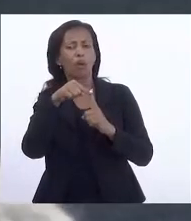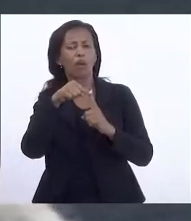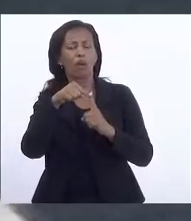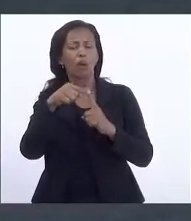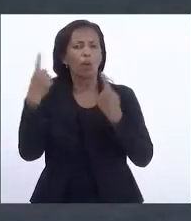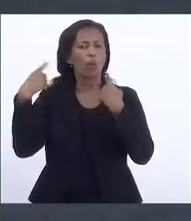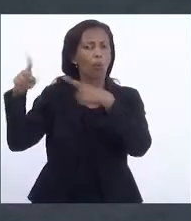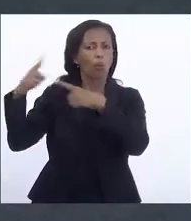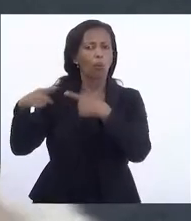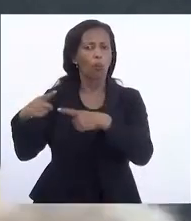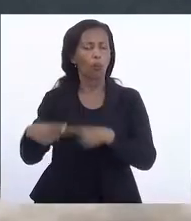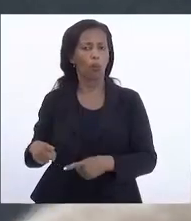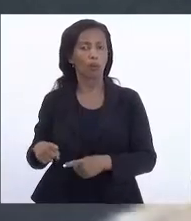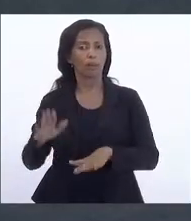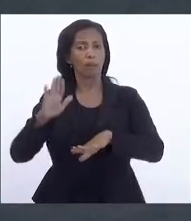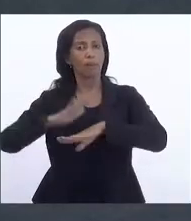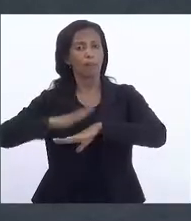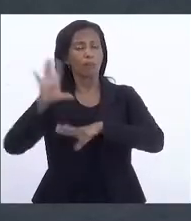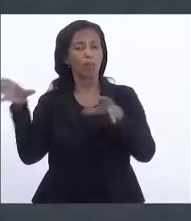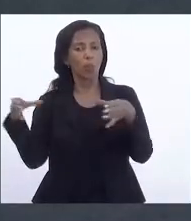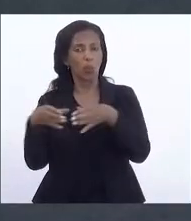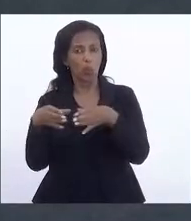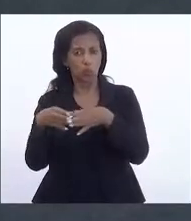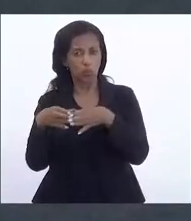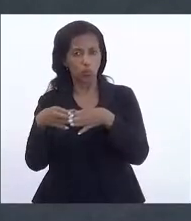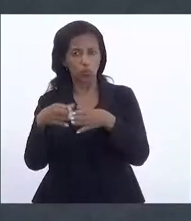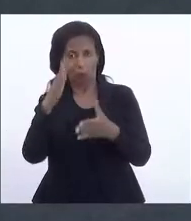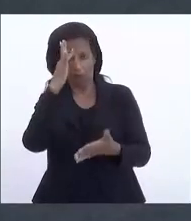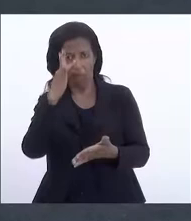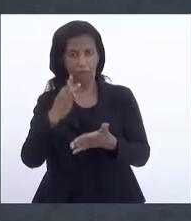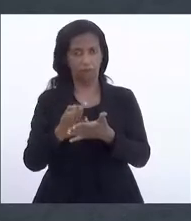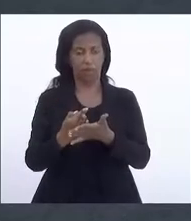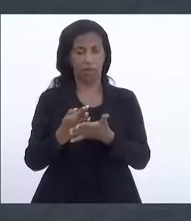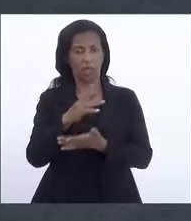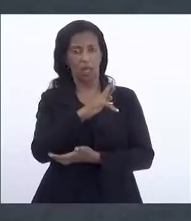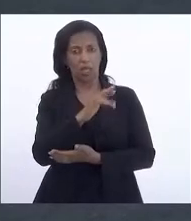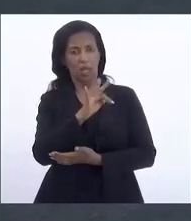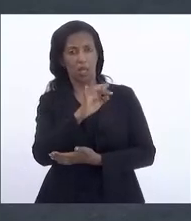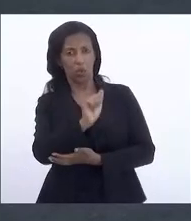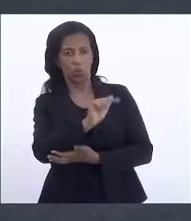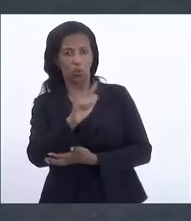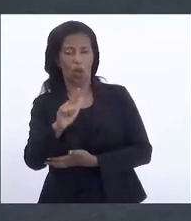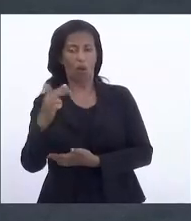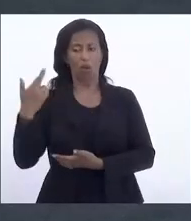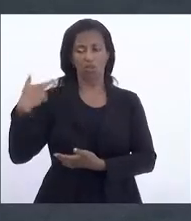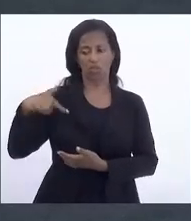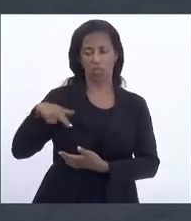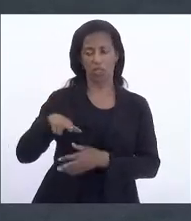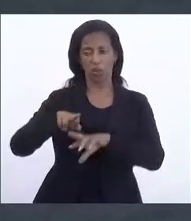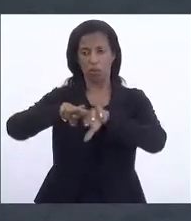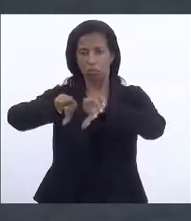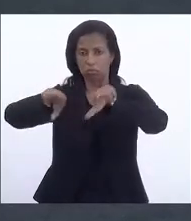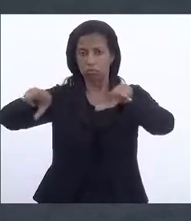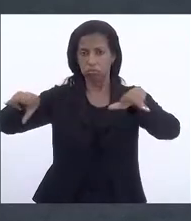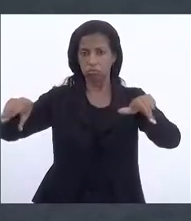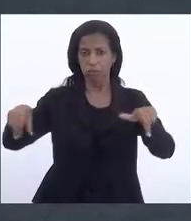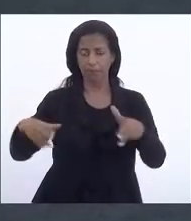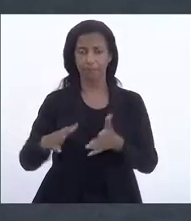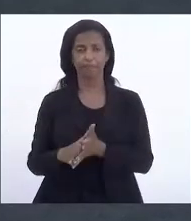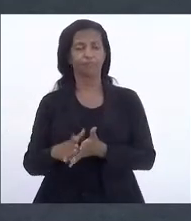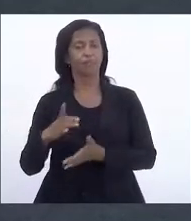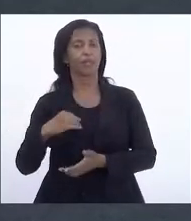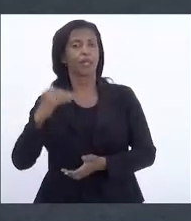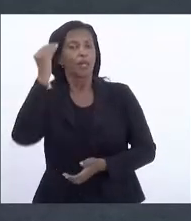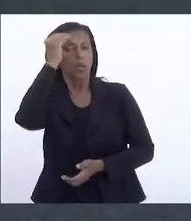religiosas. Mais do que um conjunto de crenças e rituais, as religiões constituem a